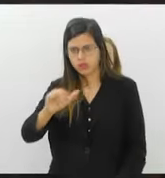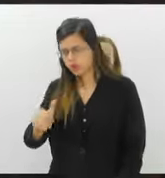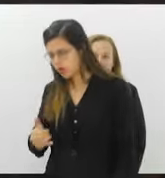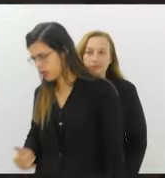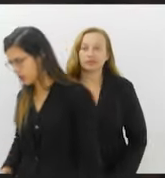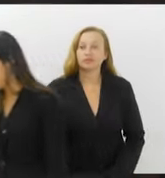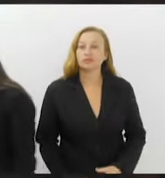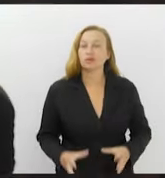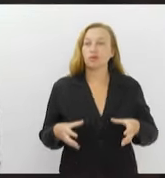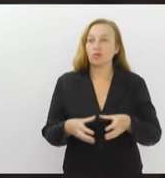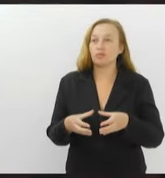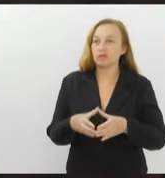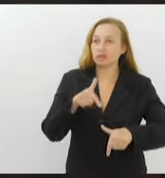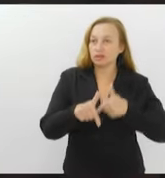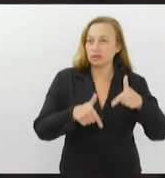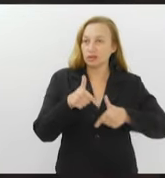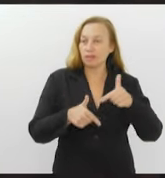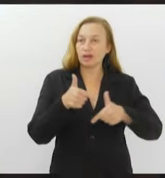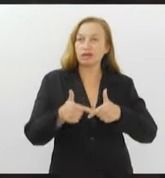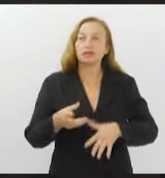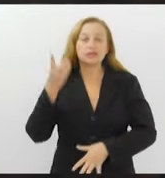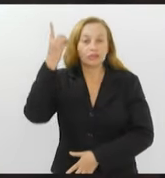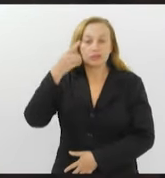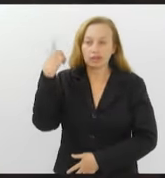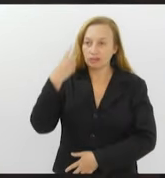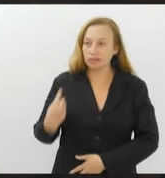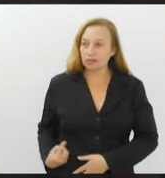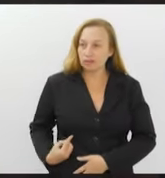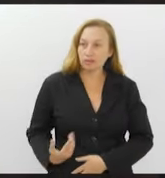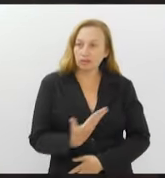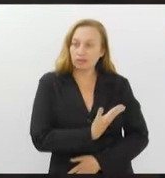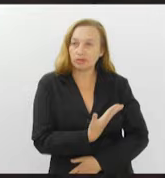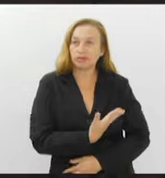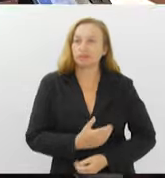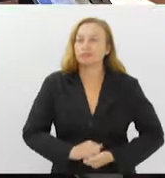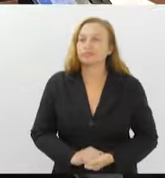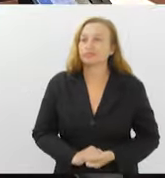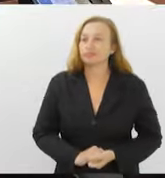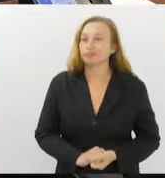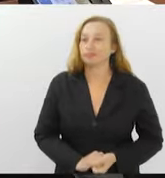de Trabalho, deputada, querida amiga Dani Balbi.